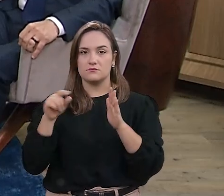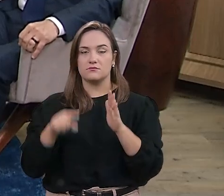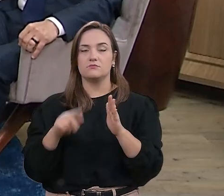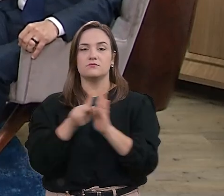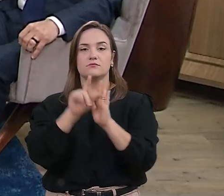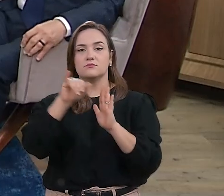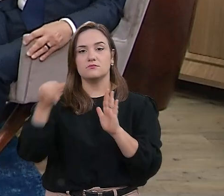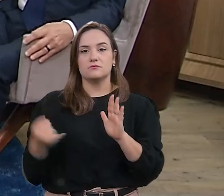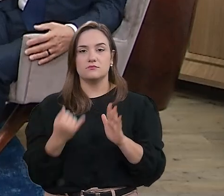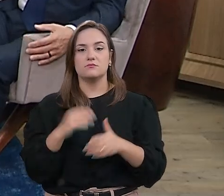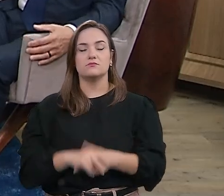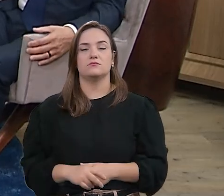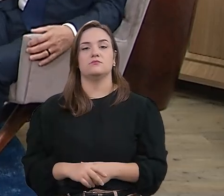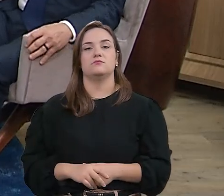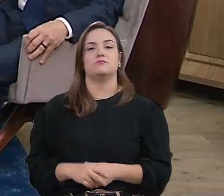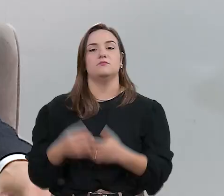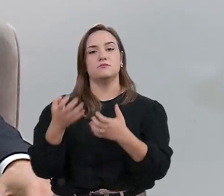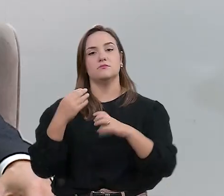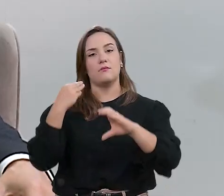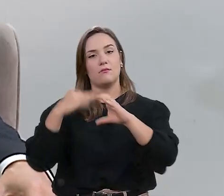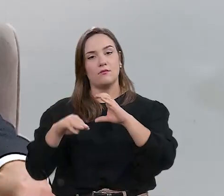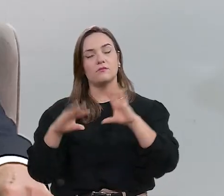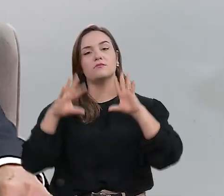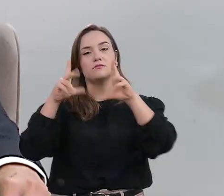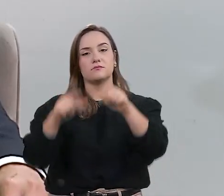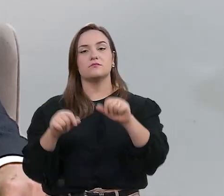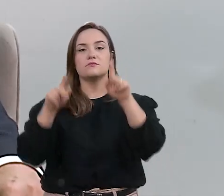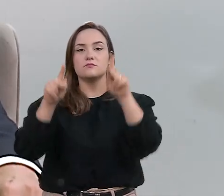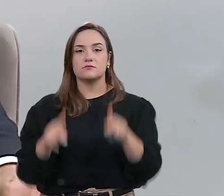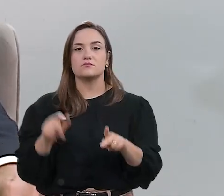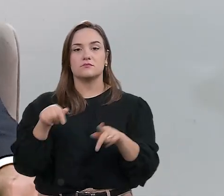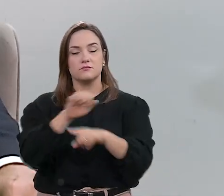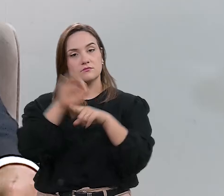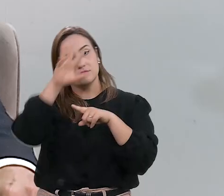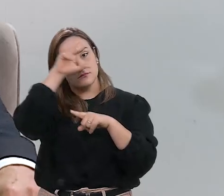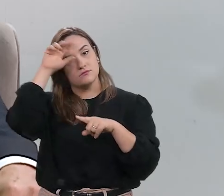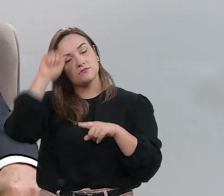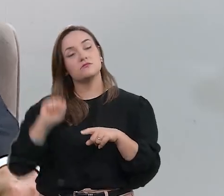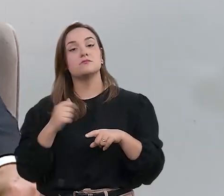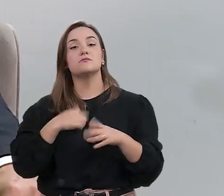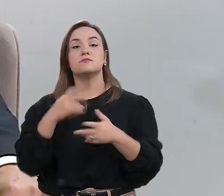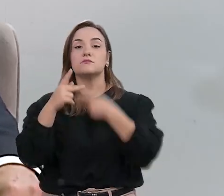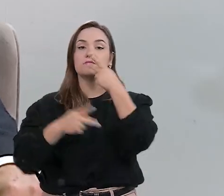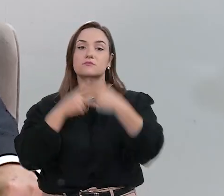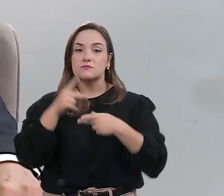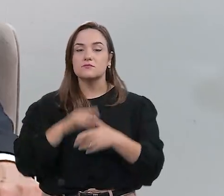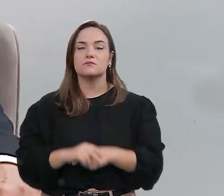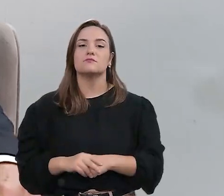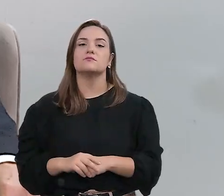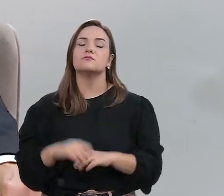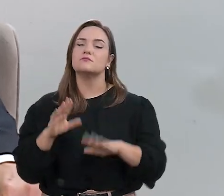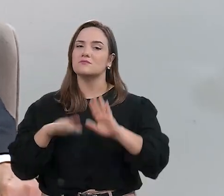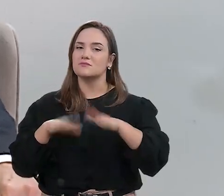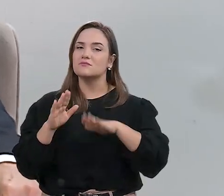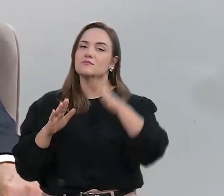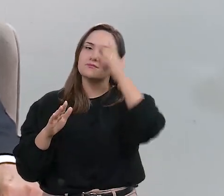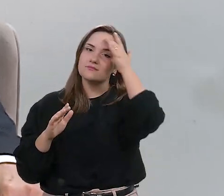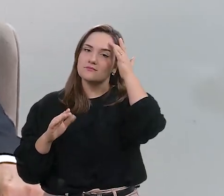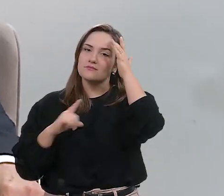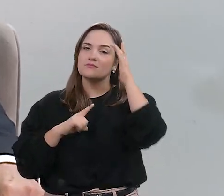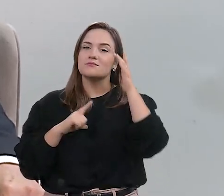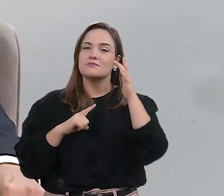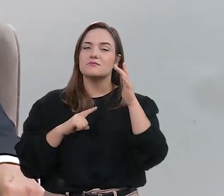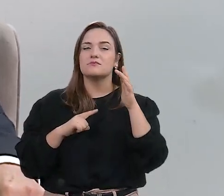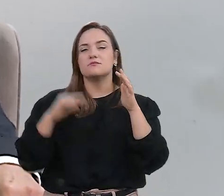esse nosso programa. Queria deixar uma mensagem para toda a população do nosso estado, dizendo que muitas vezes as pessoas têm uma